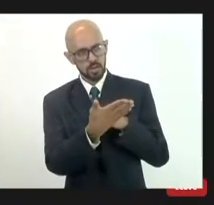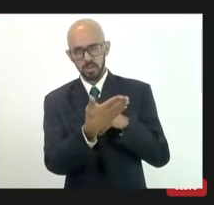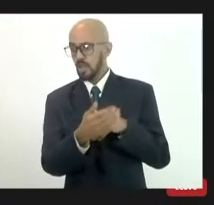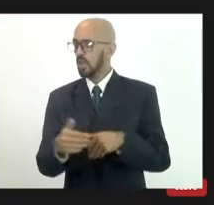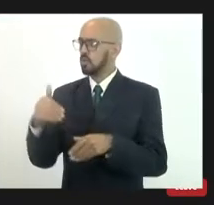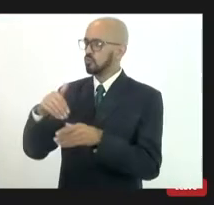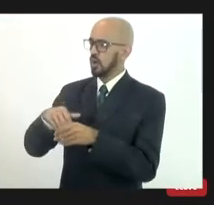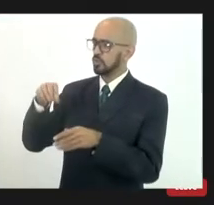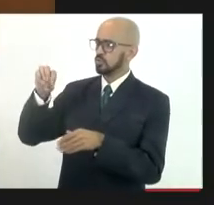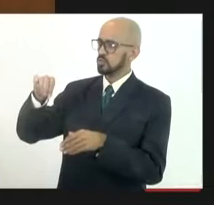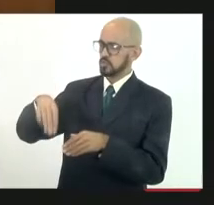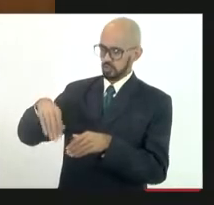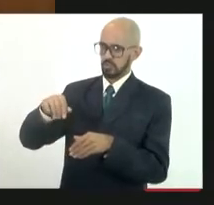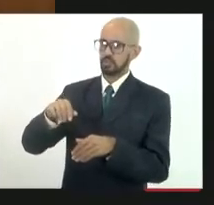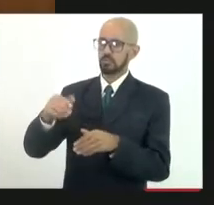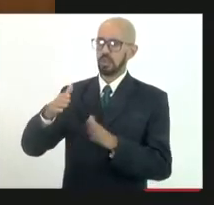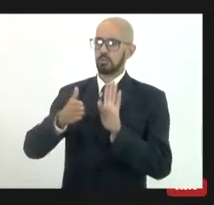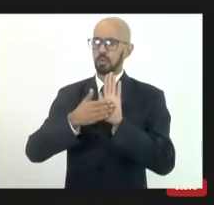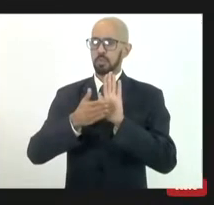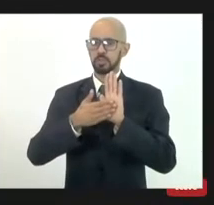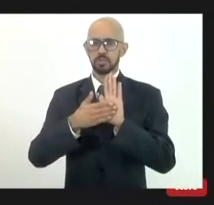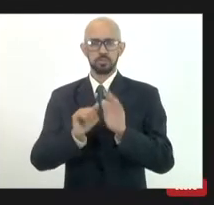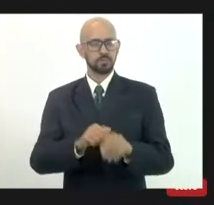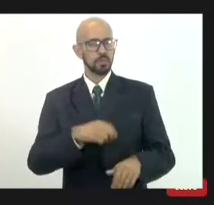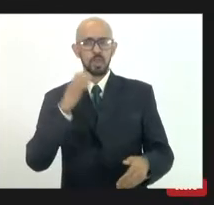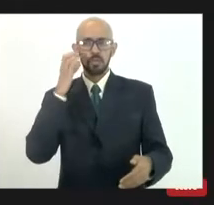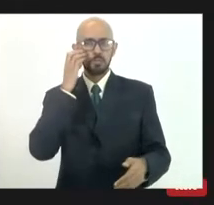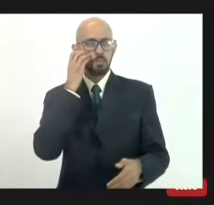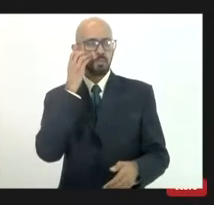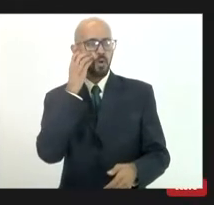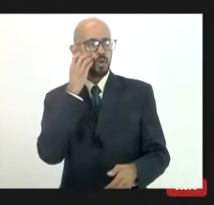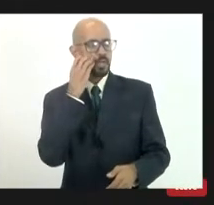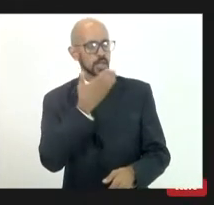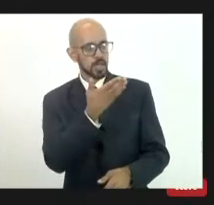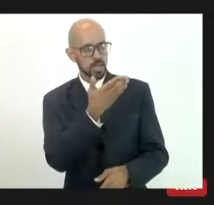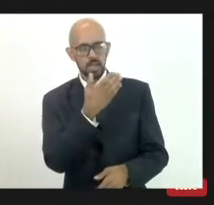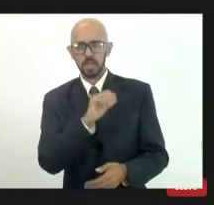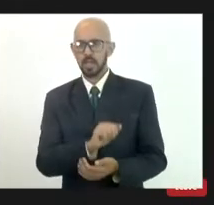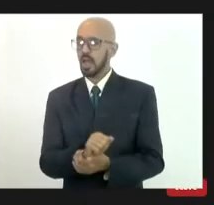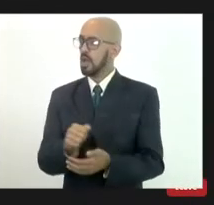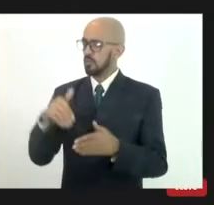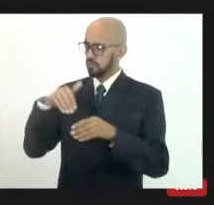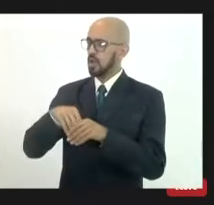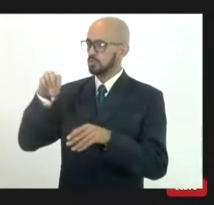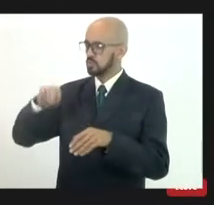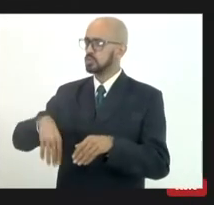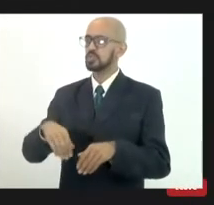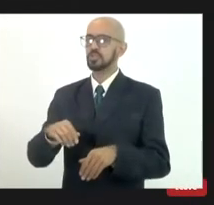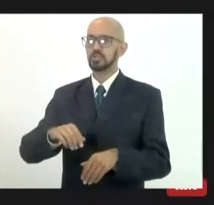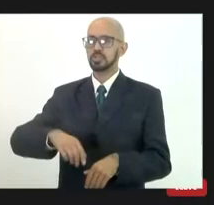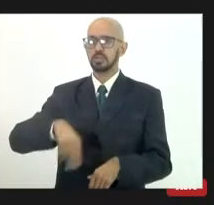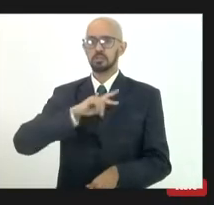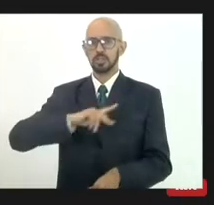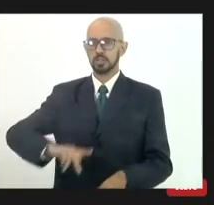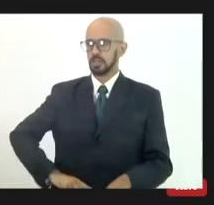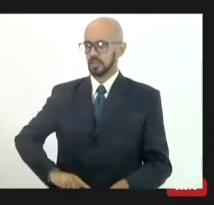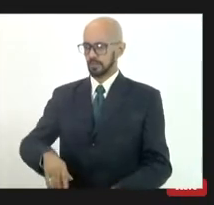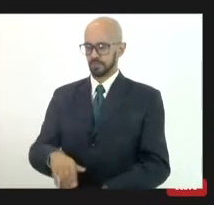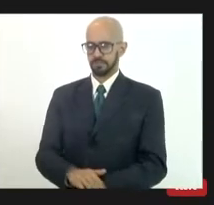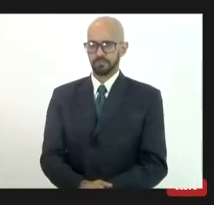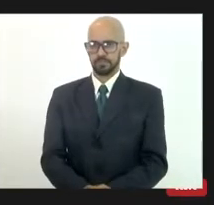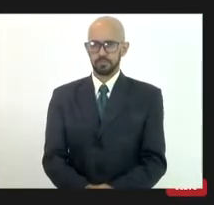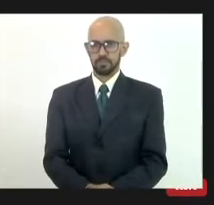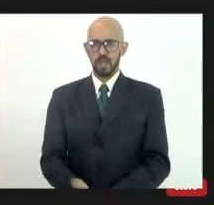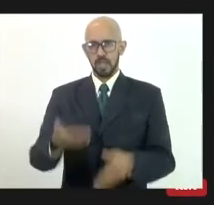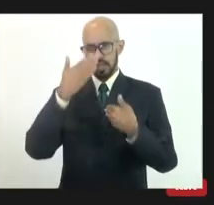Voto favoravelmente à proposta. Deputada Mônica Francisco. Voto favorável, presidenta. Então,